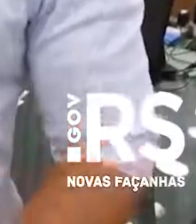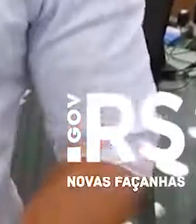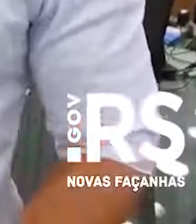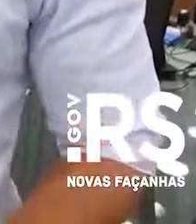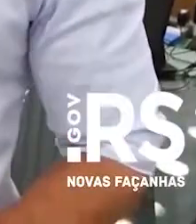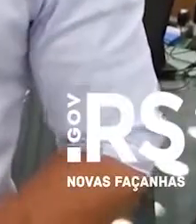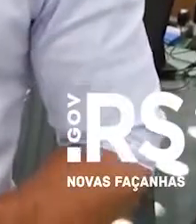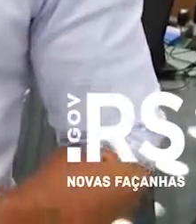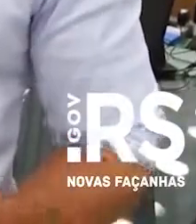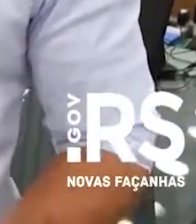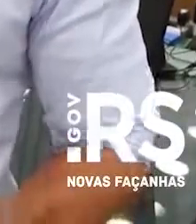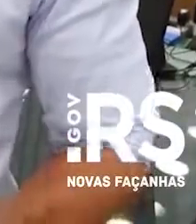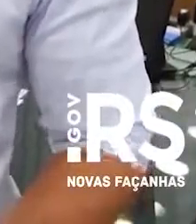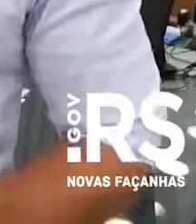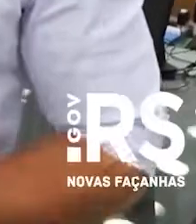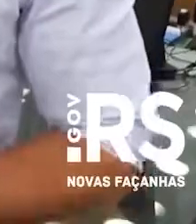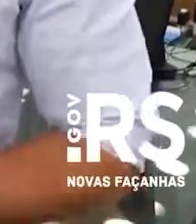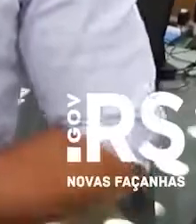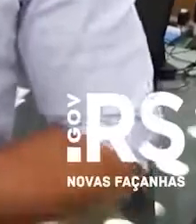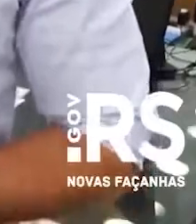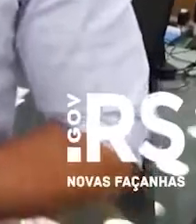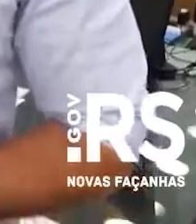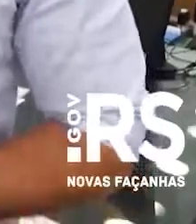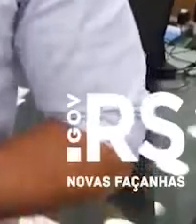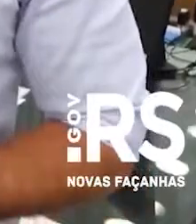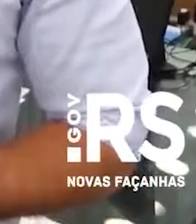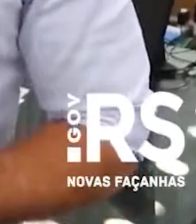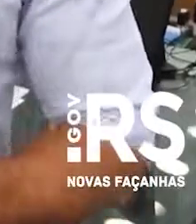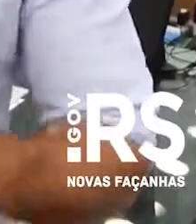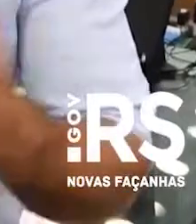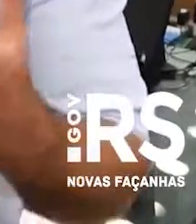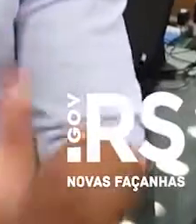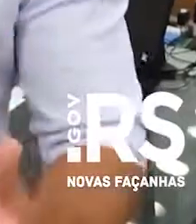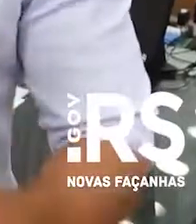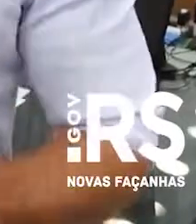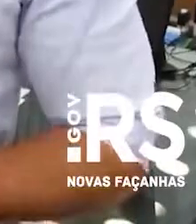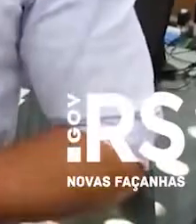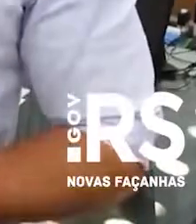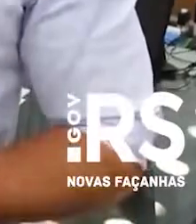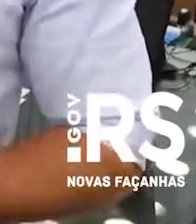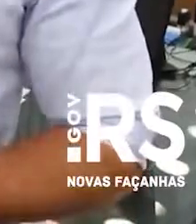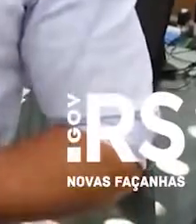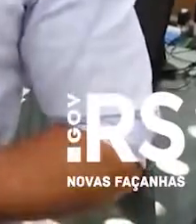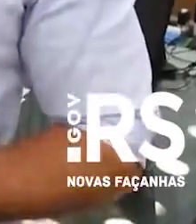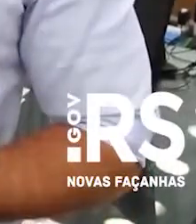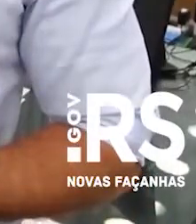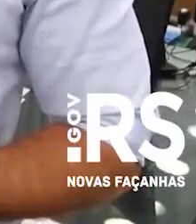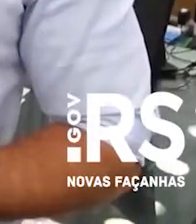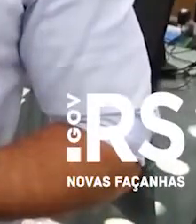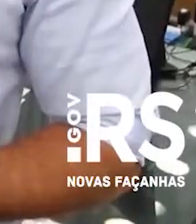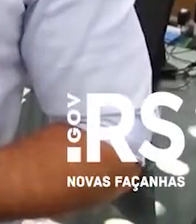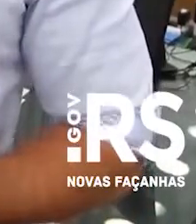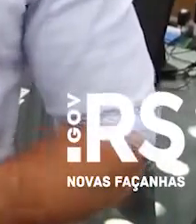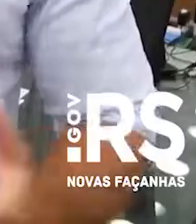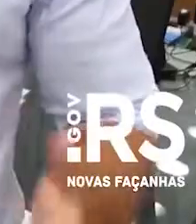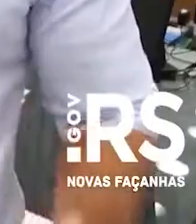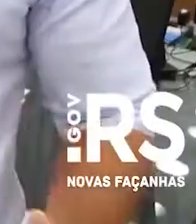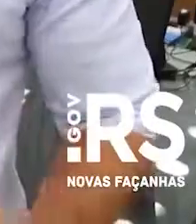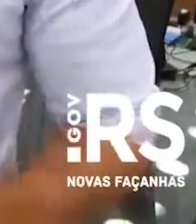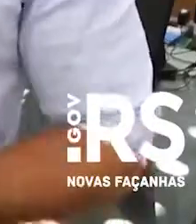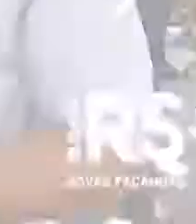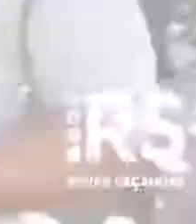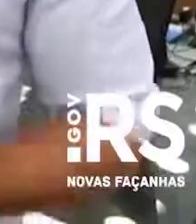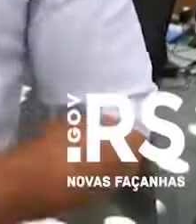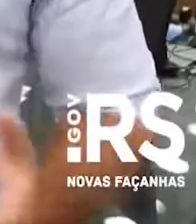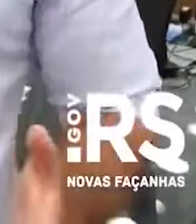estar atuando de forma muito firme e forte para combater, para autuar esses comerciantes que praticam esses